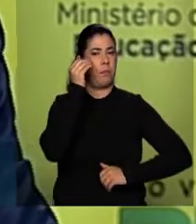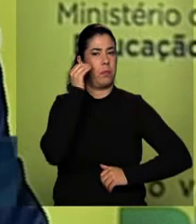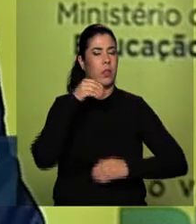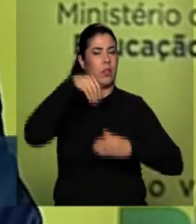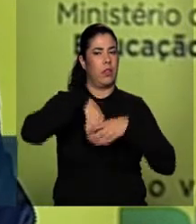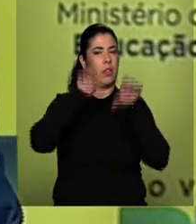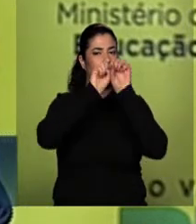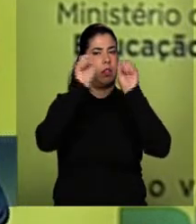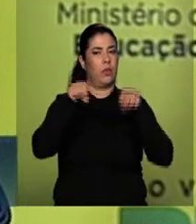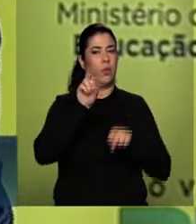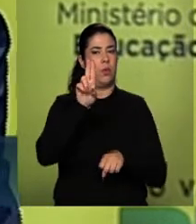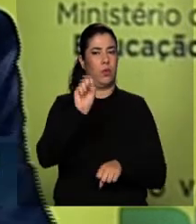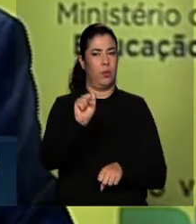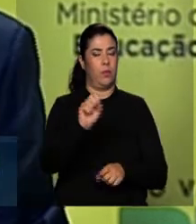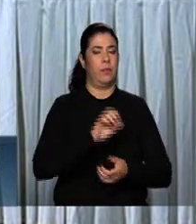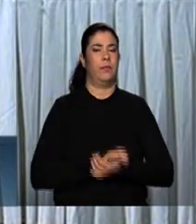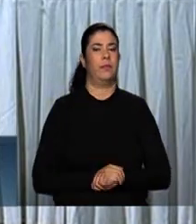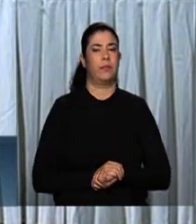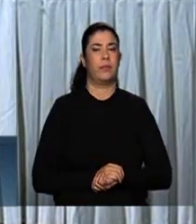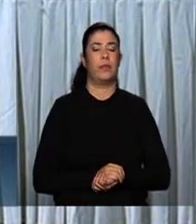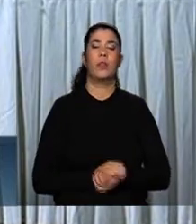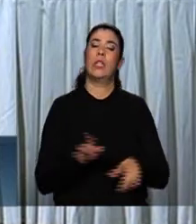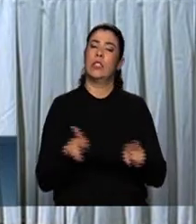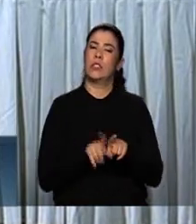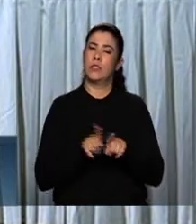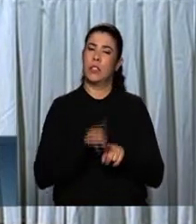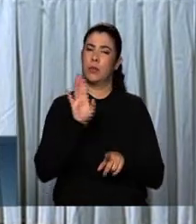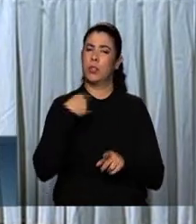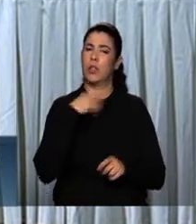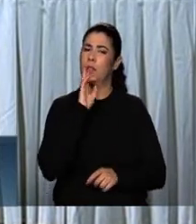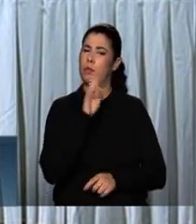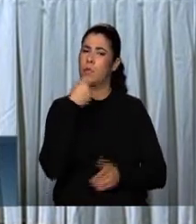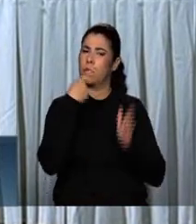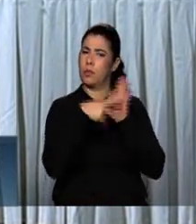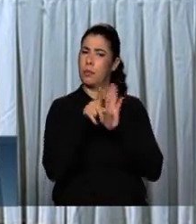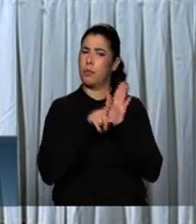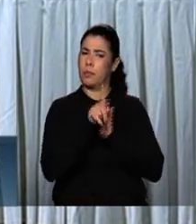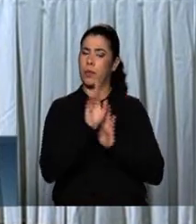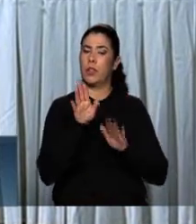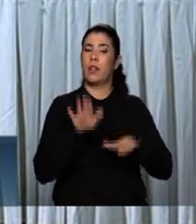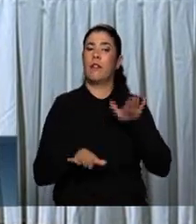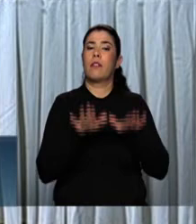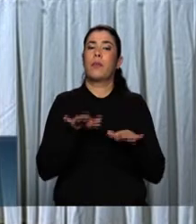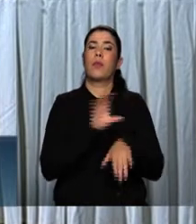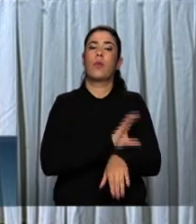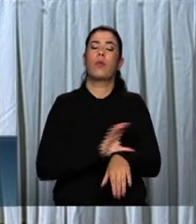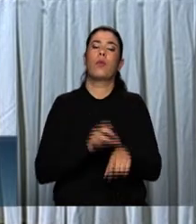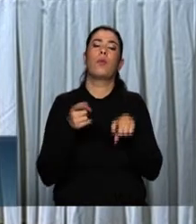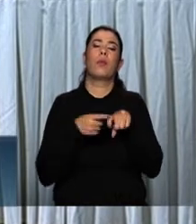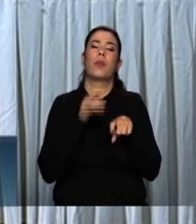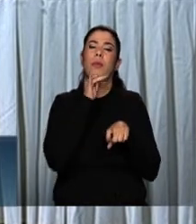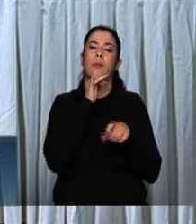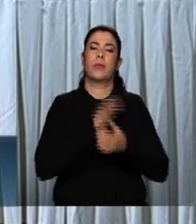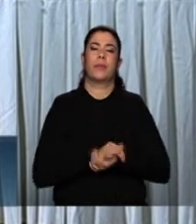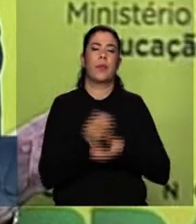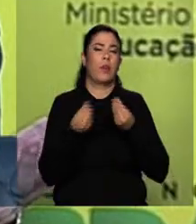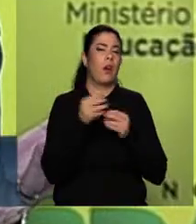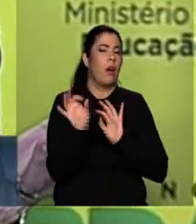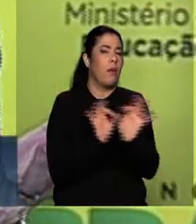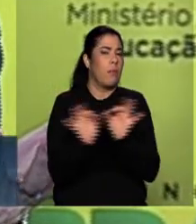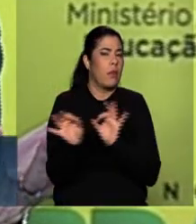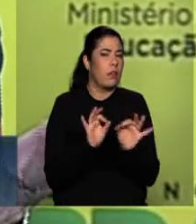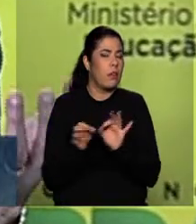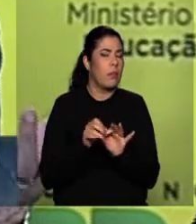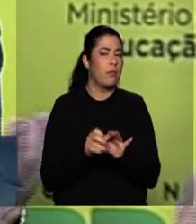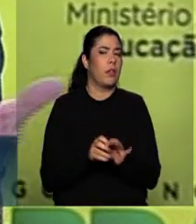sistema de saúde. Deixa eu só falar uma coisa que é importante, a tua pergunta, antes de... Independente da medicina, como é que você faz o planejamento da expansão do